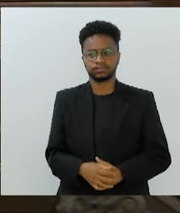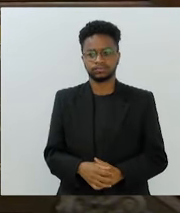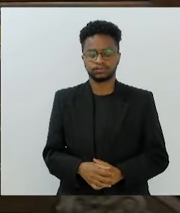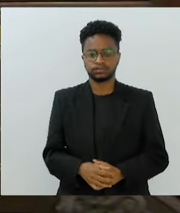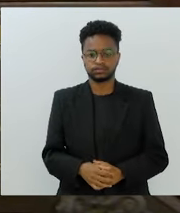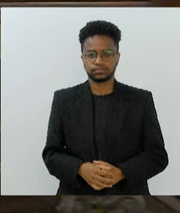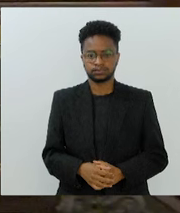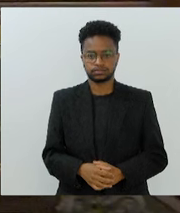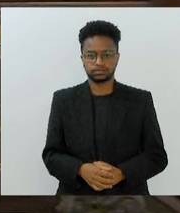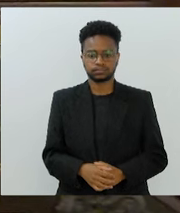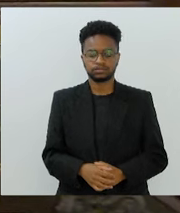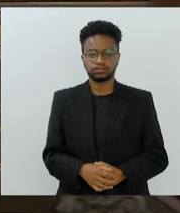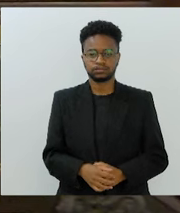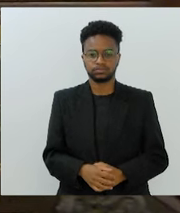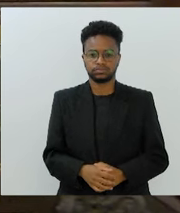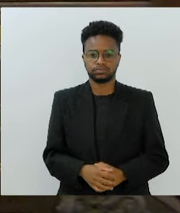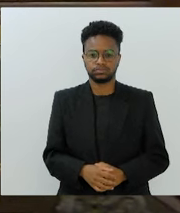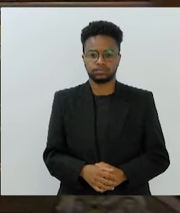que